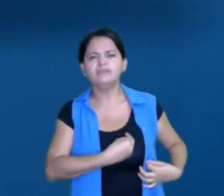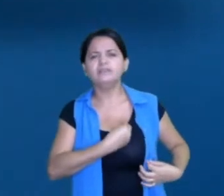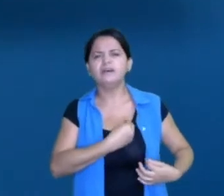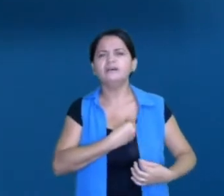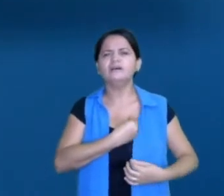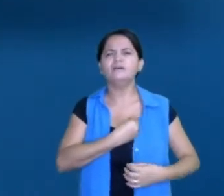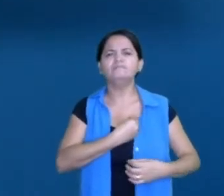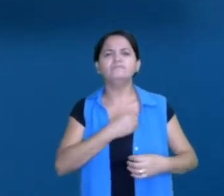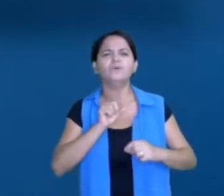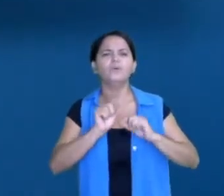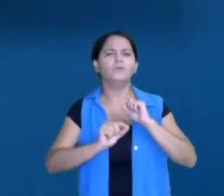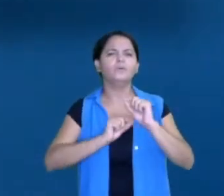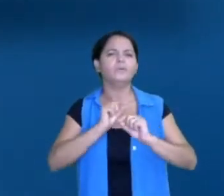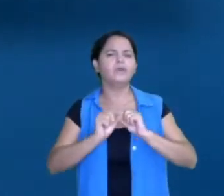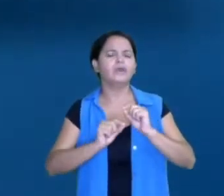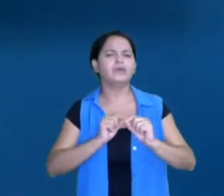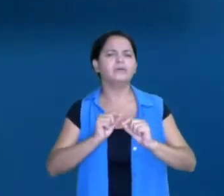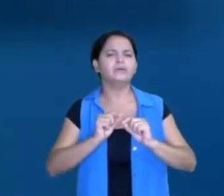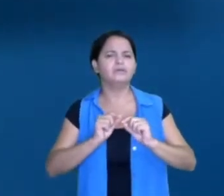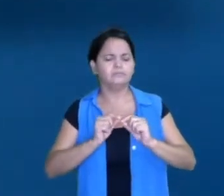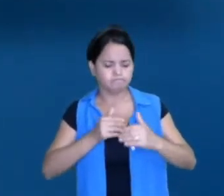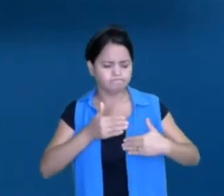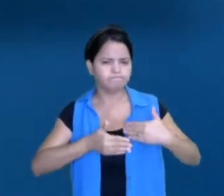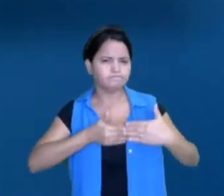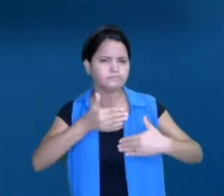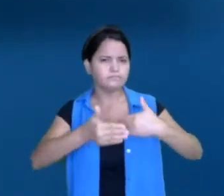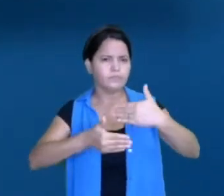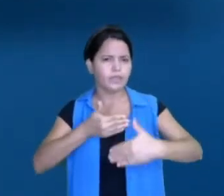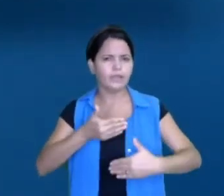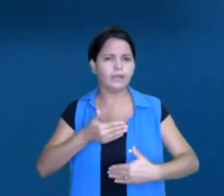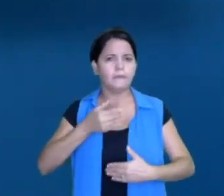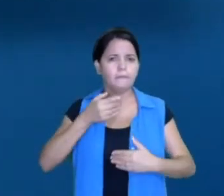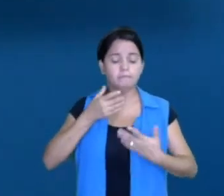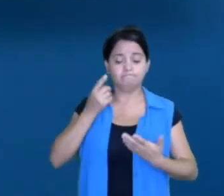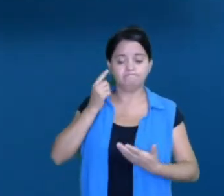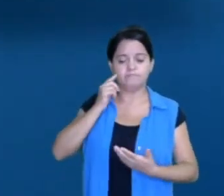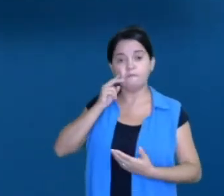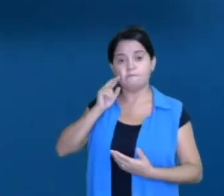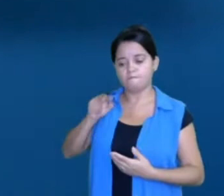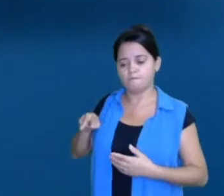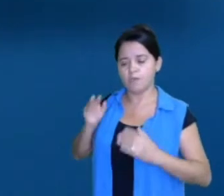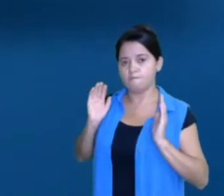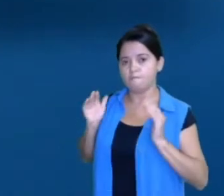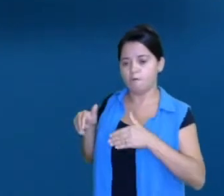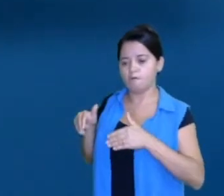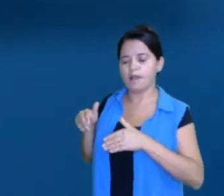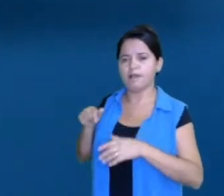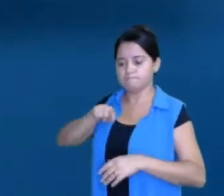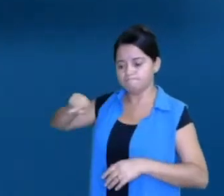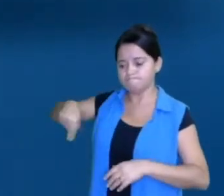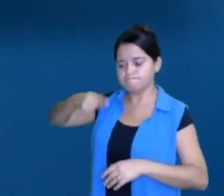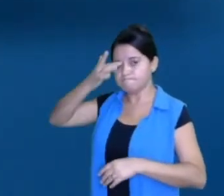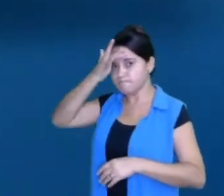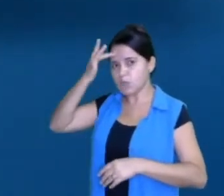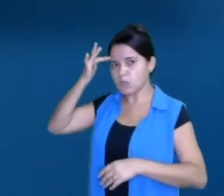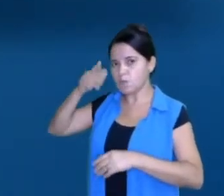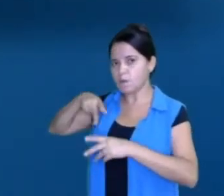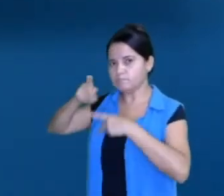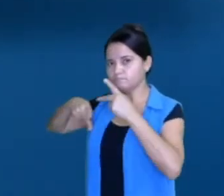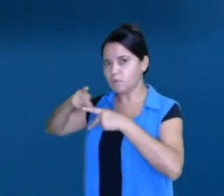envolvido e direcionado para a situação dos trabalhadores. O que é que poderia ser feito de melhor, né?